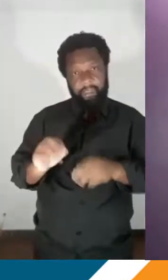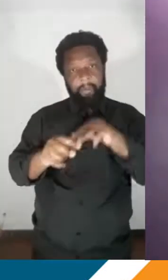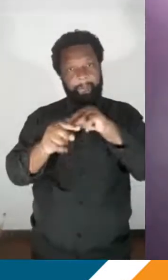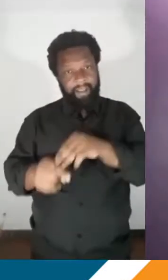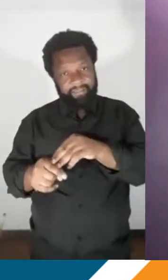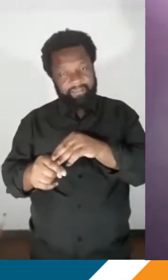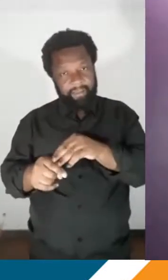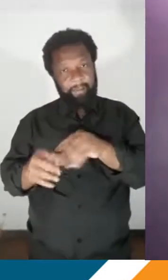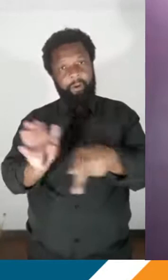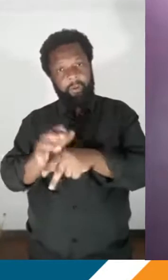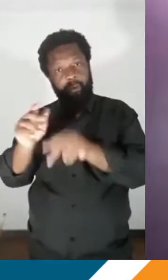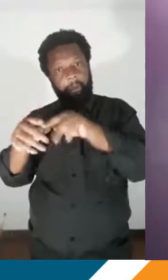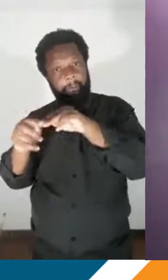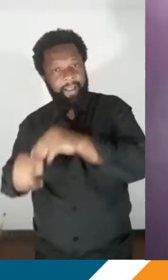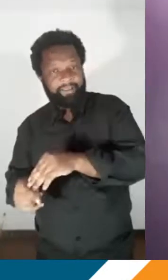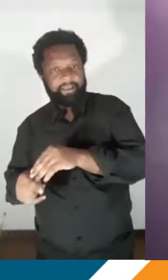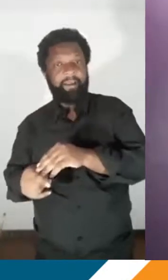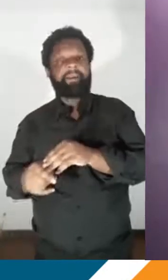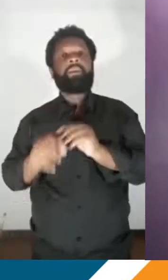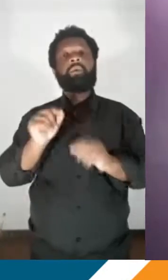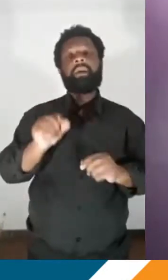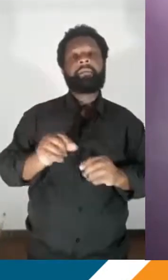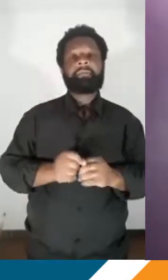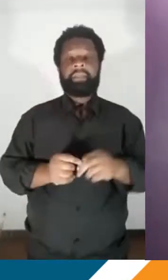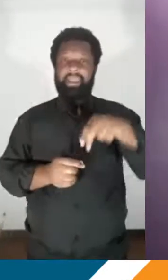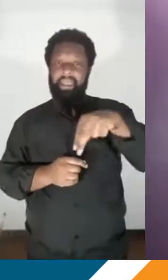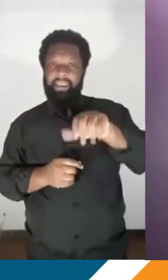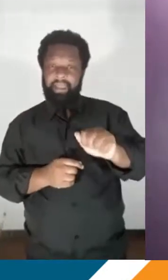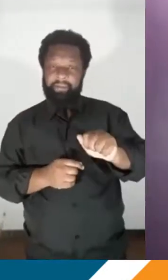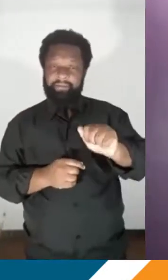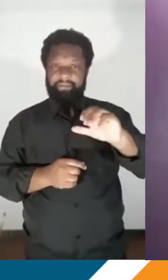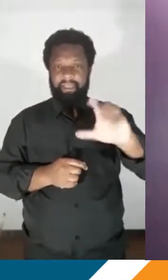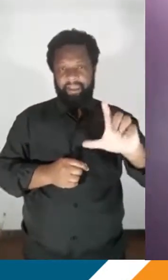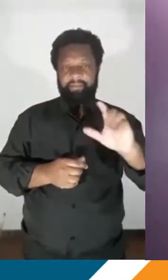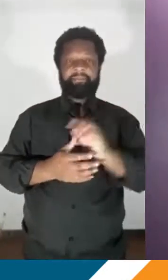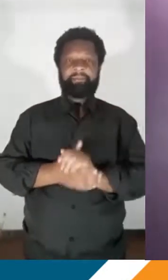9% massa por massa de